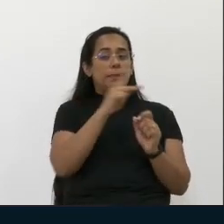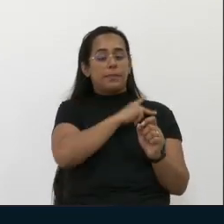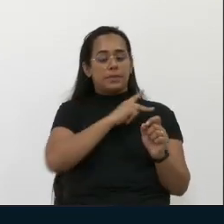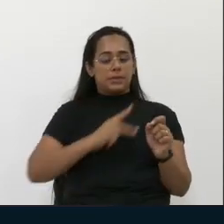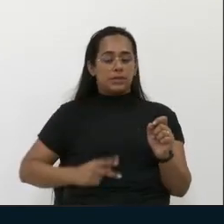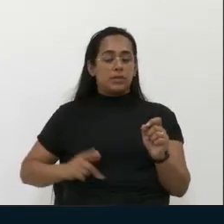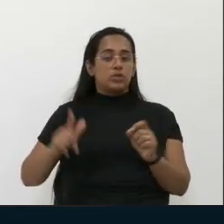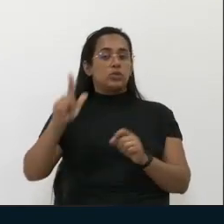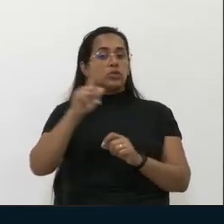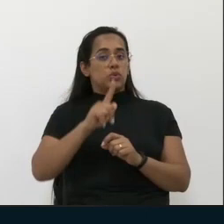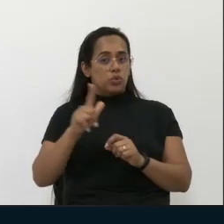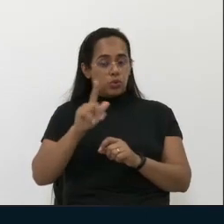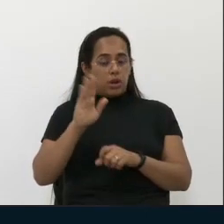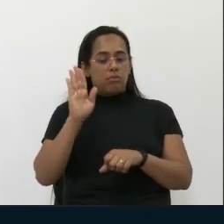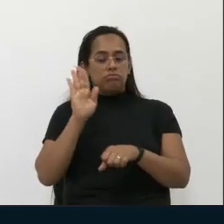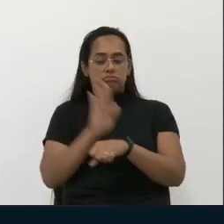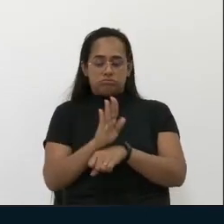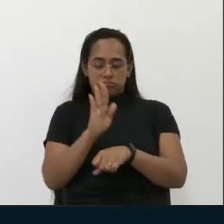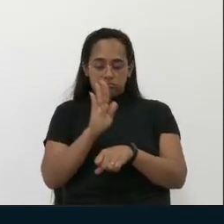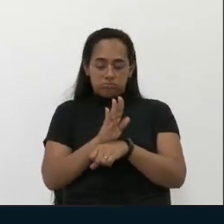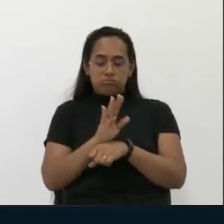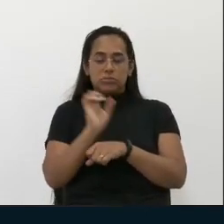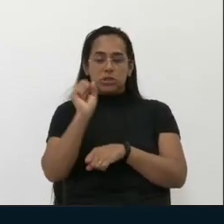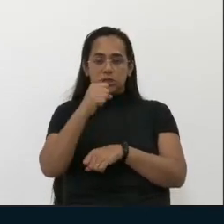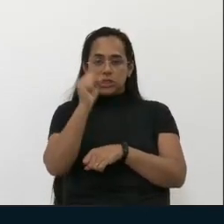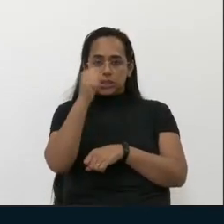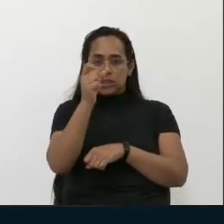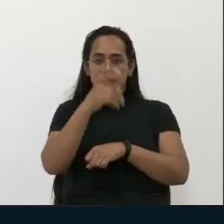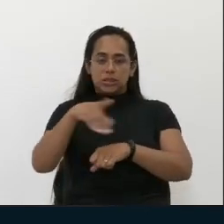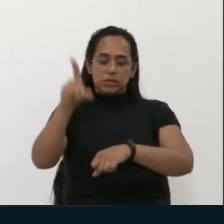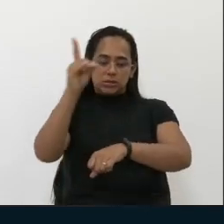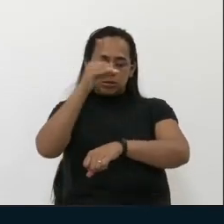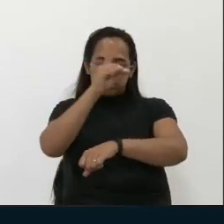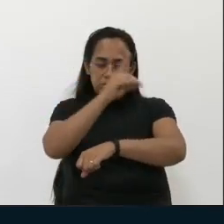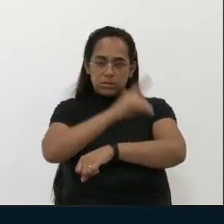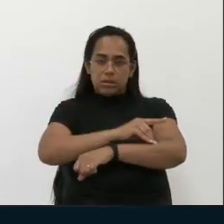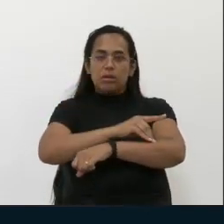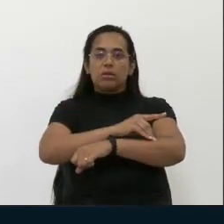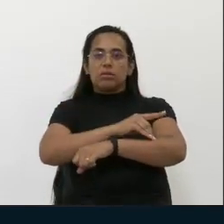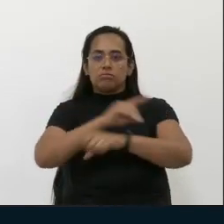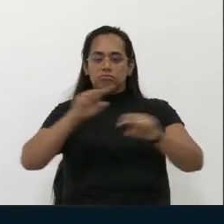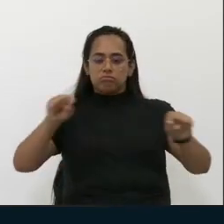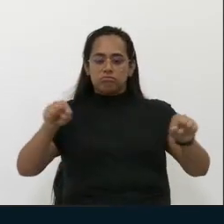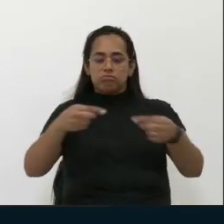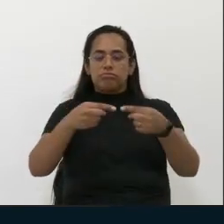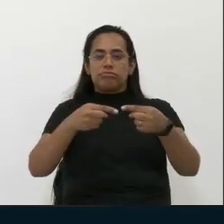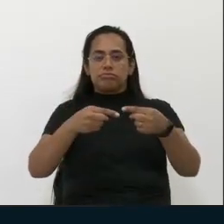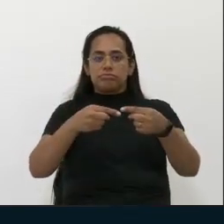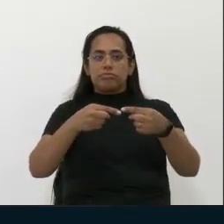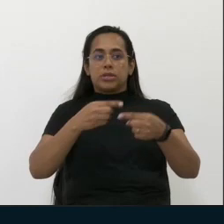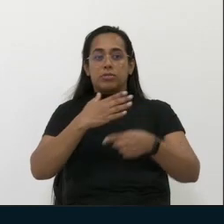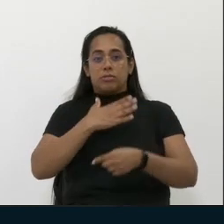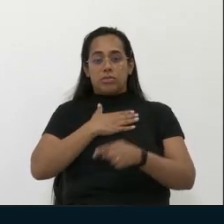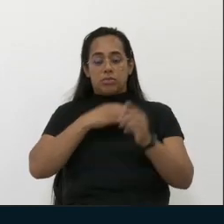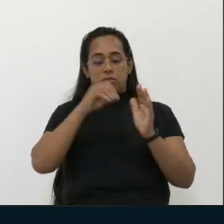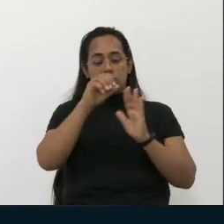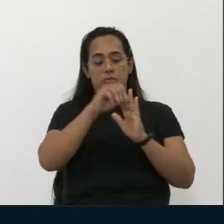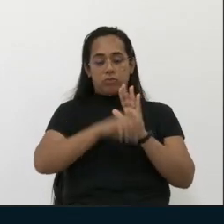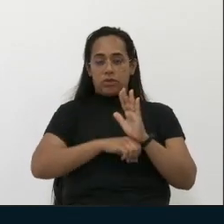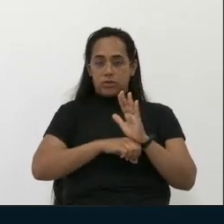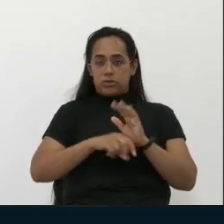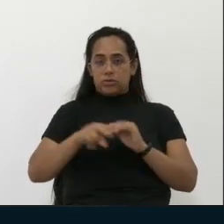e vários... E aí tem um ofício meu que, na UBS, disseram para